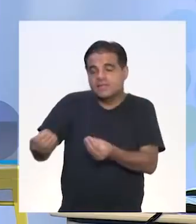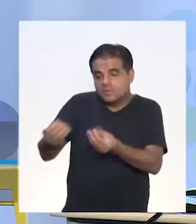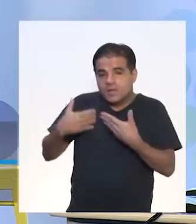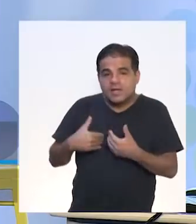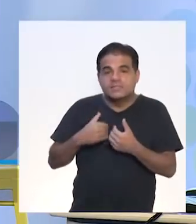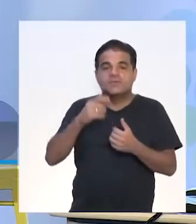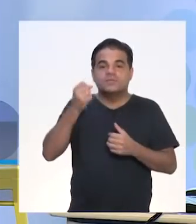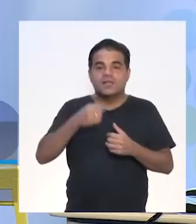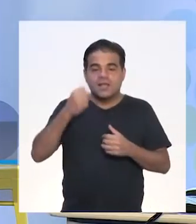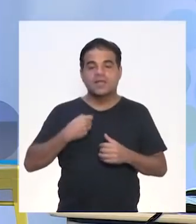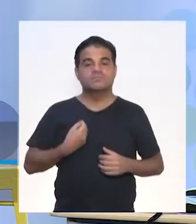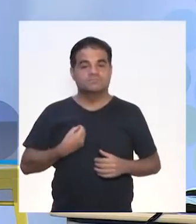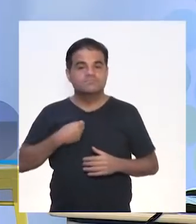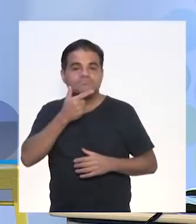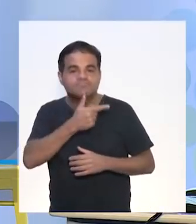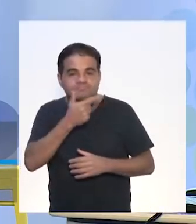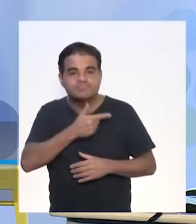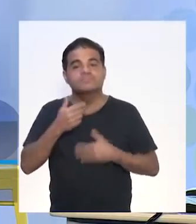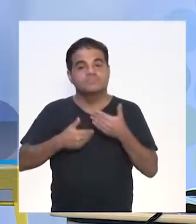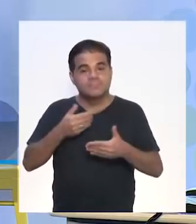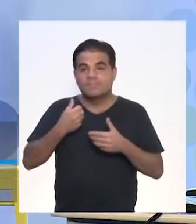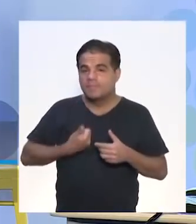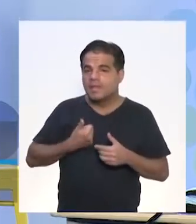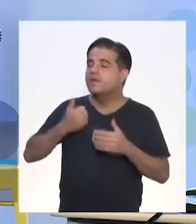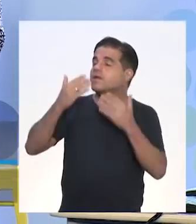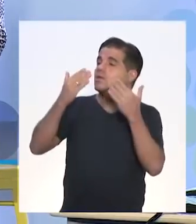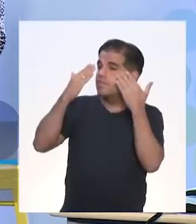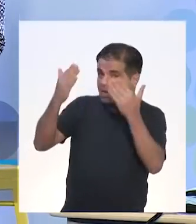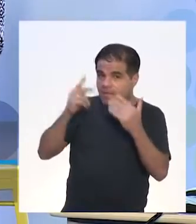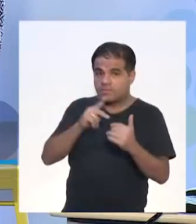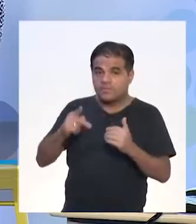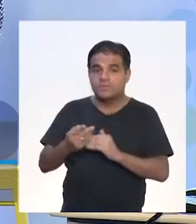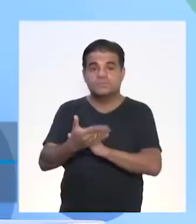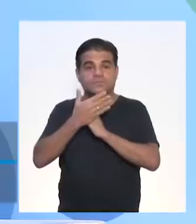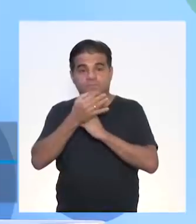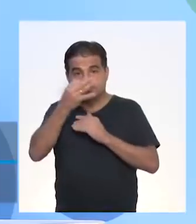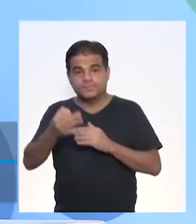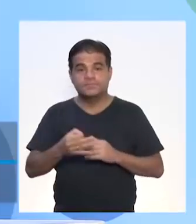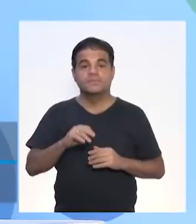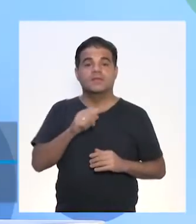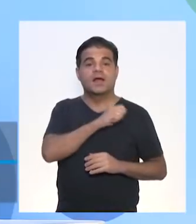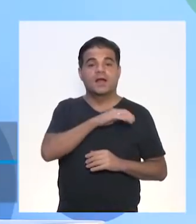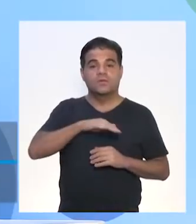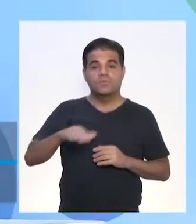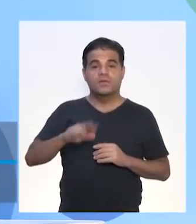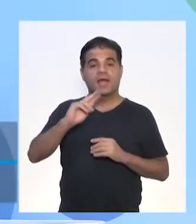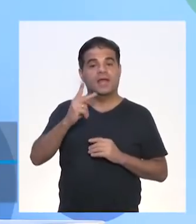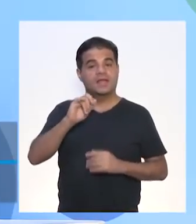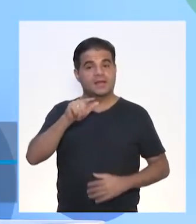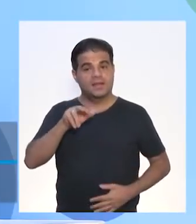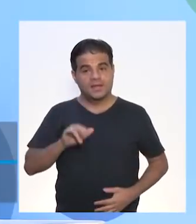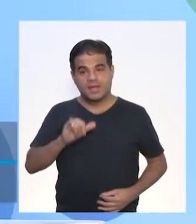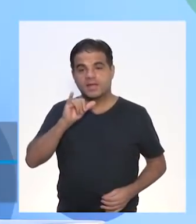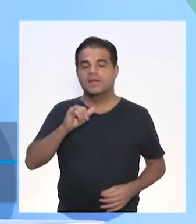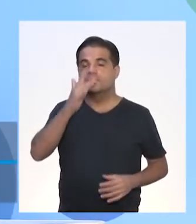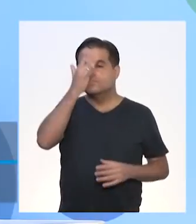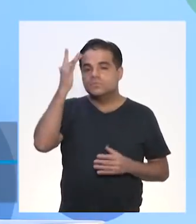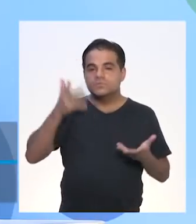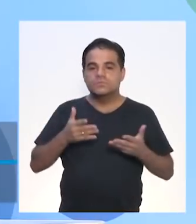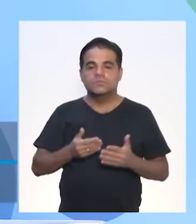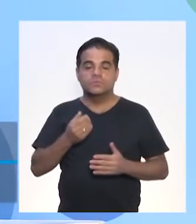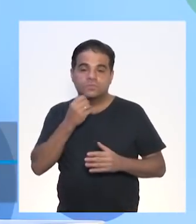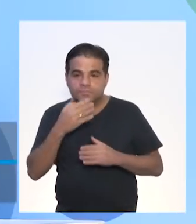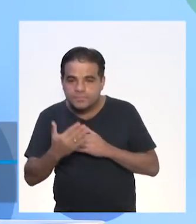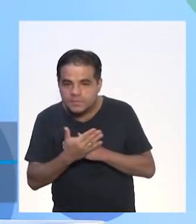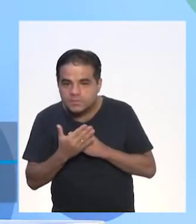bem. Muito obrigada pela contribuição, Pro. Pode ir, Elaine. Aluna Hillary. A pessoa de hoje foi o bebê